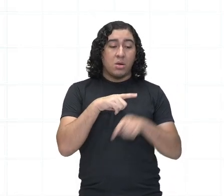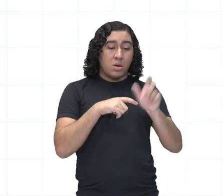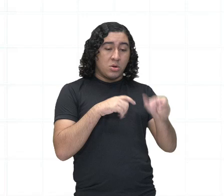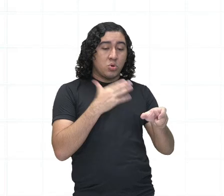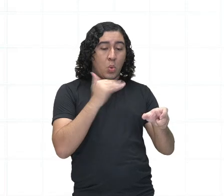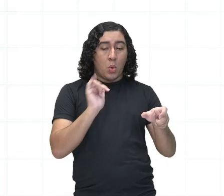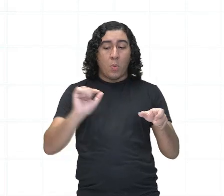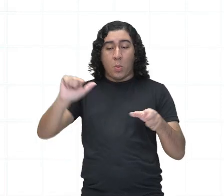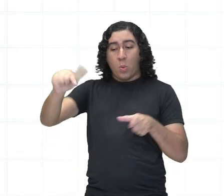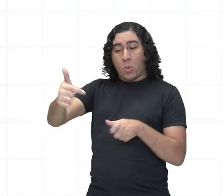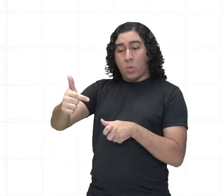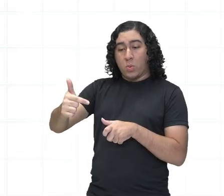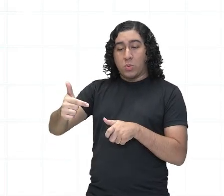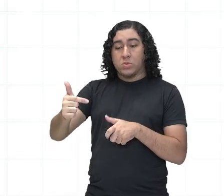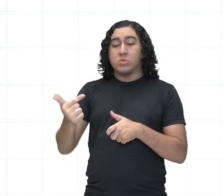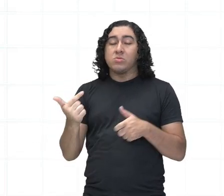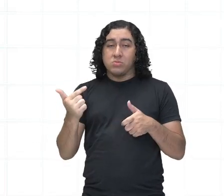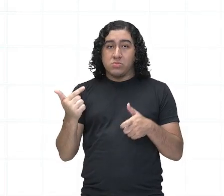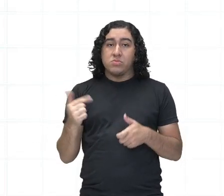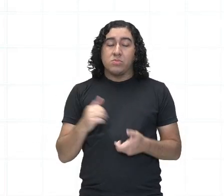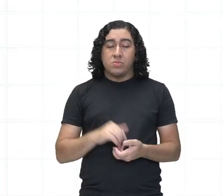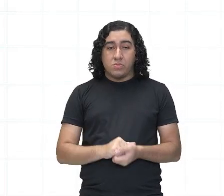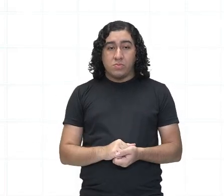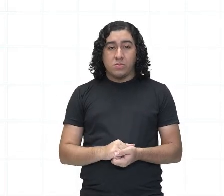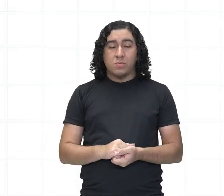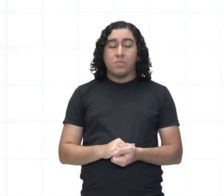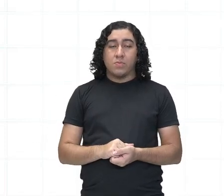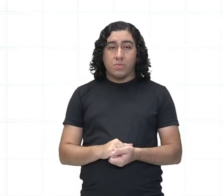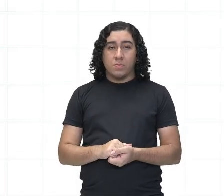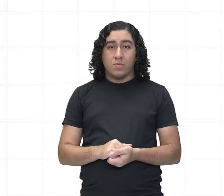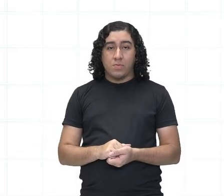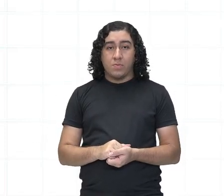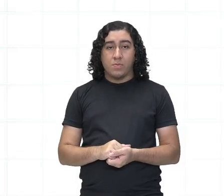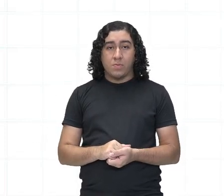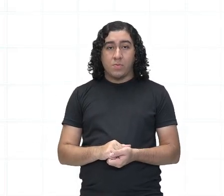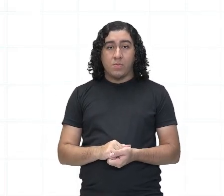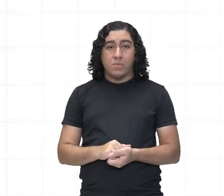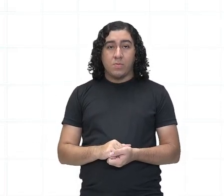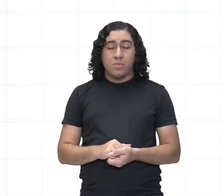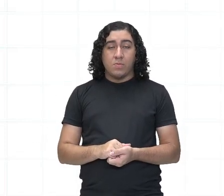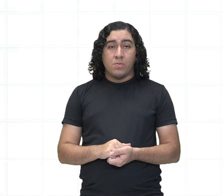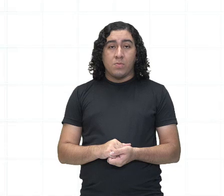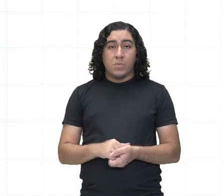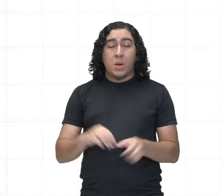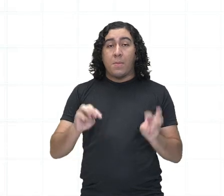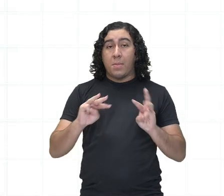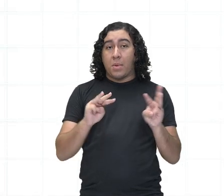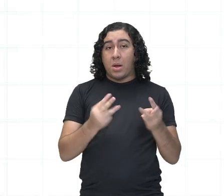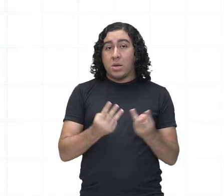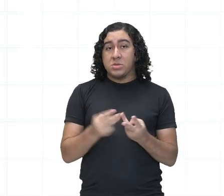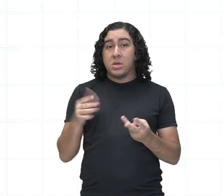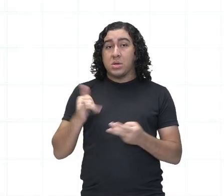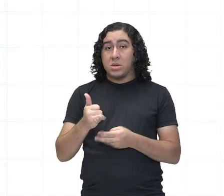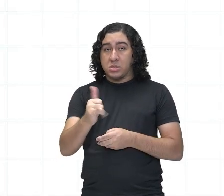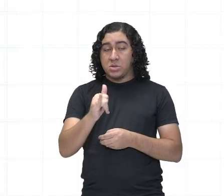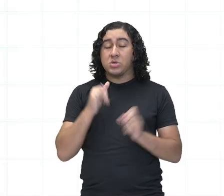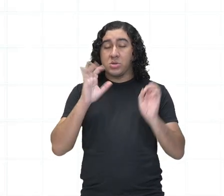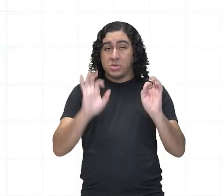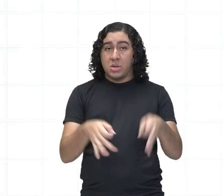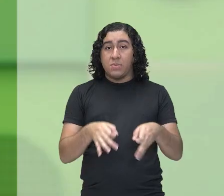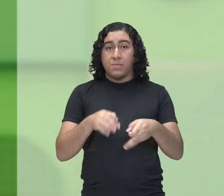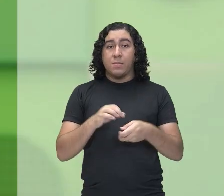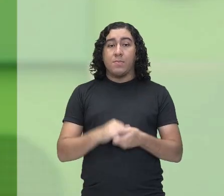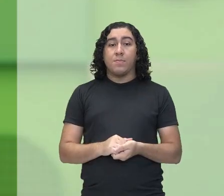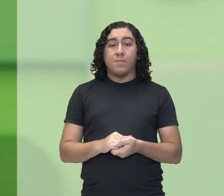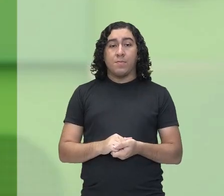para outros, né, ou seja, de matéria e energia, ok? E